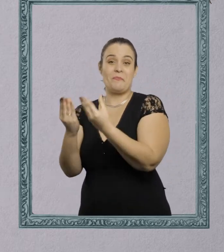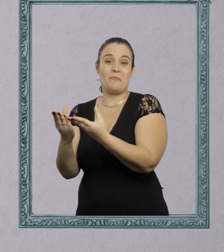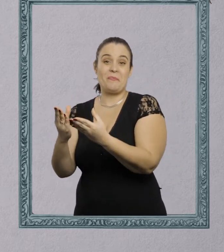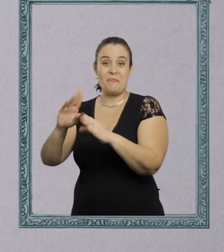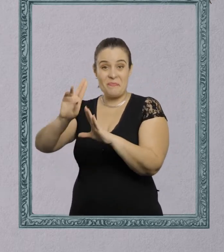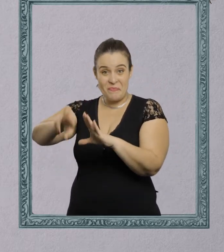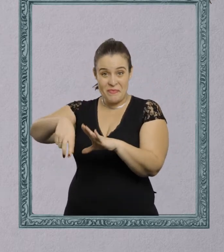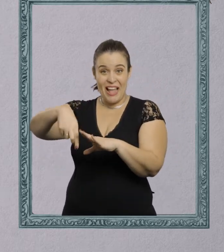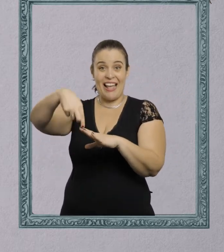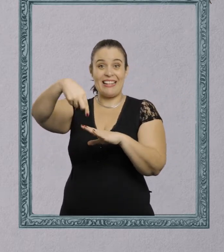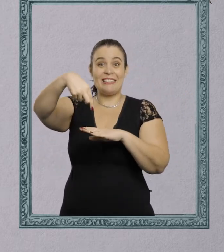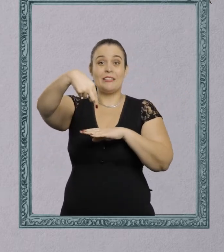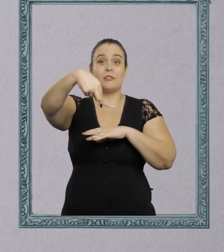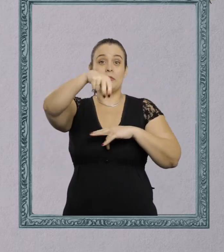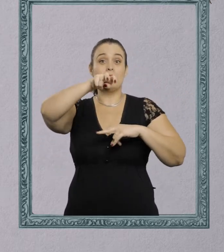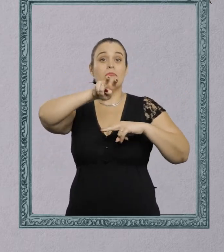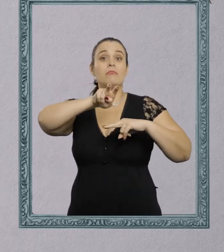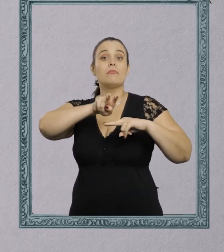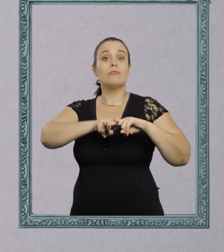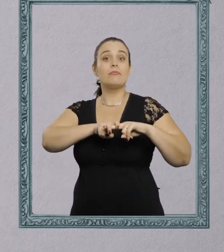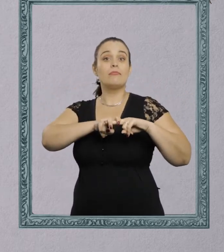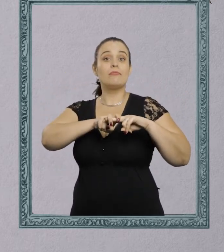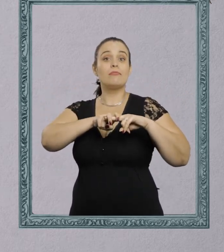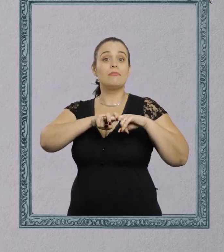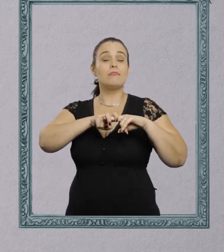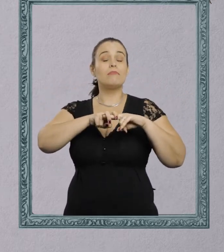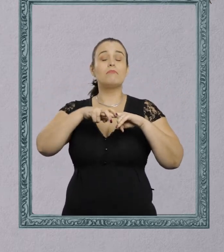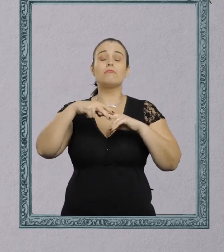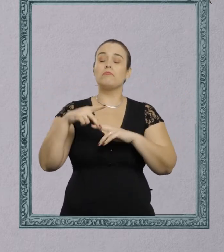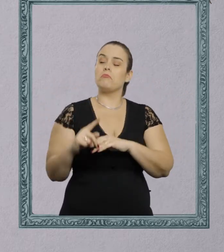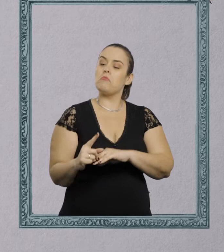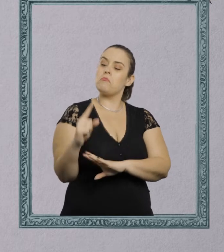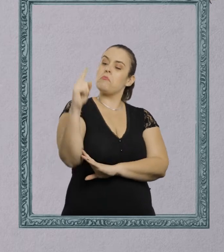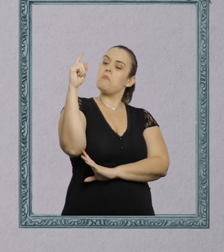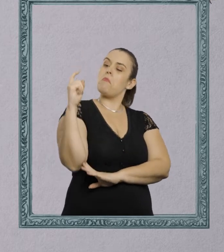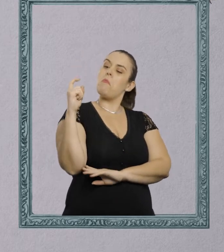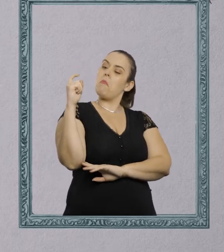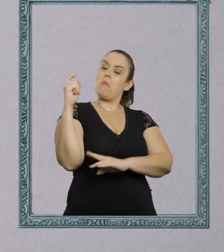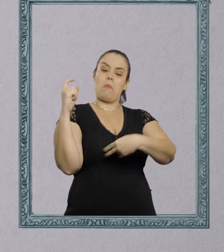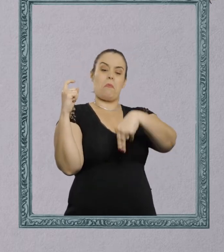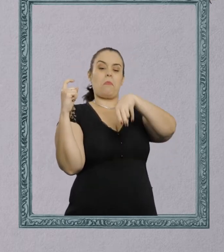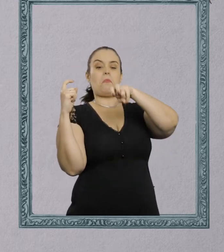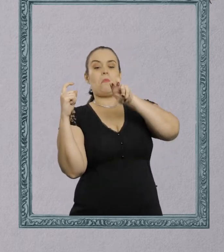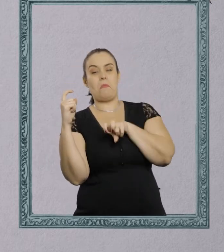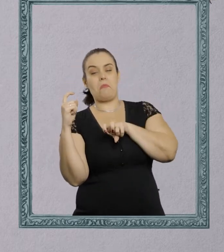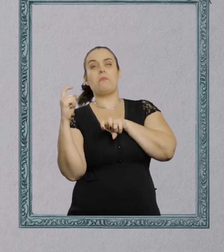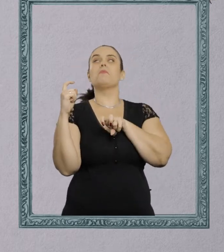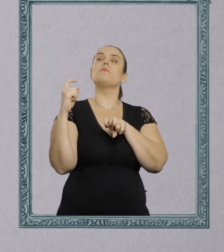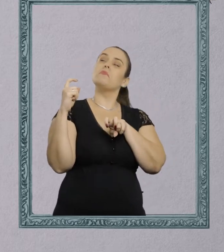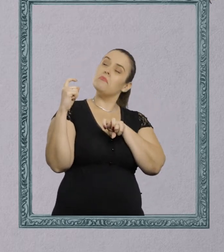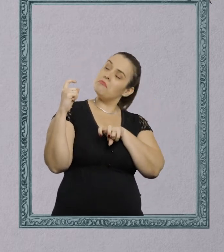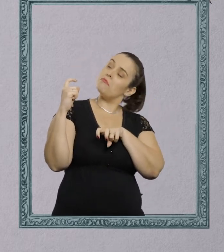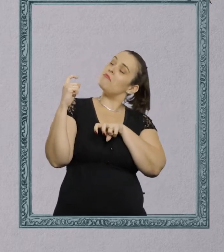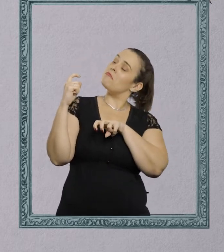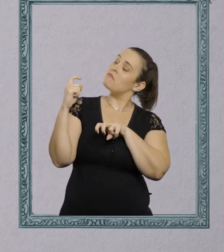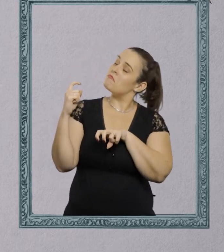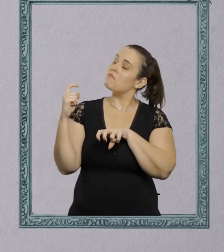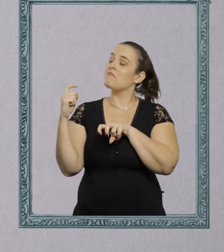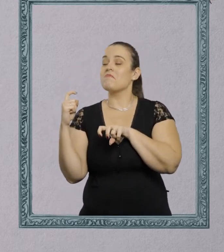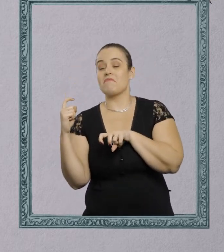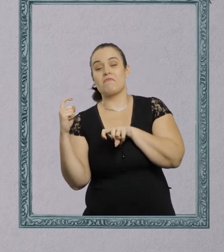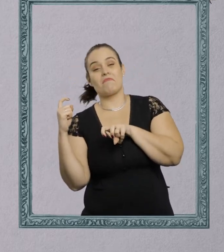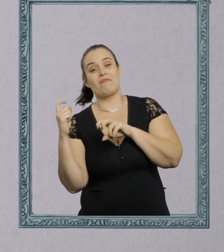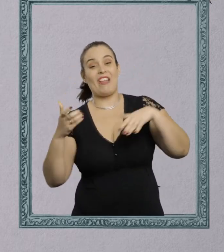sentado na cabine. Pegou o cigarro do Capitão Gancho e ficou com o dedo dobrado, como se fosse um gancho.